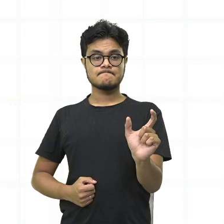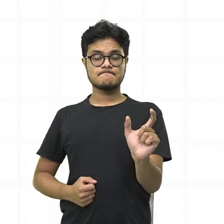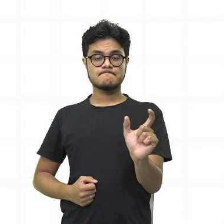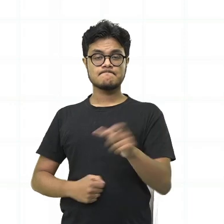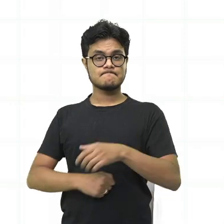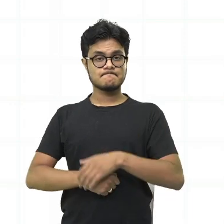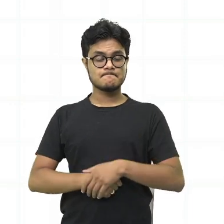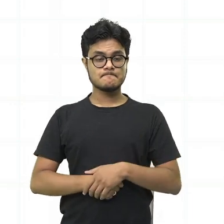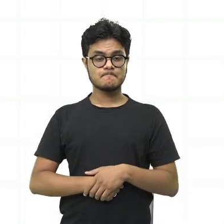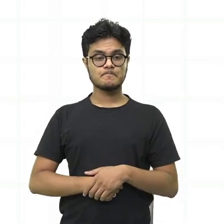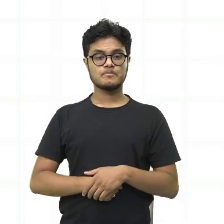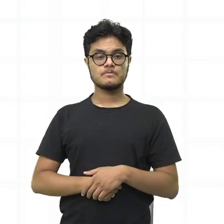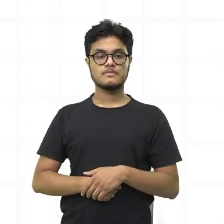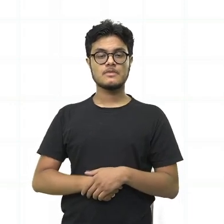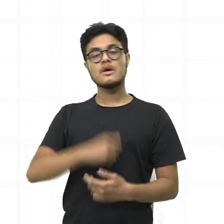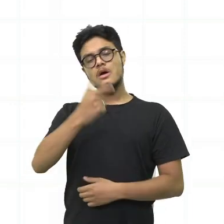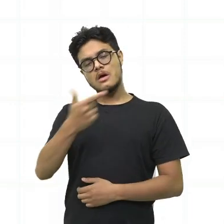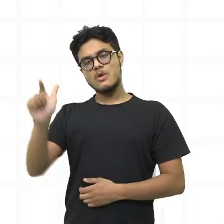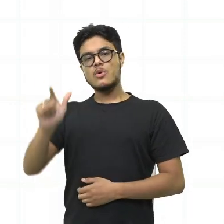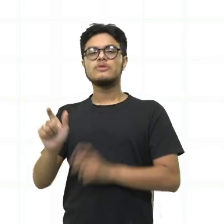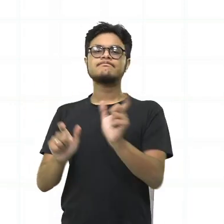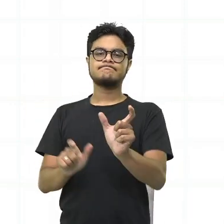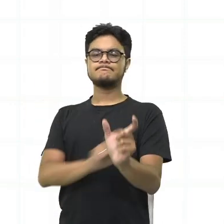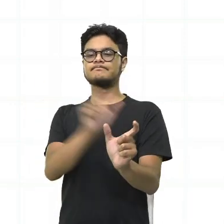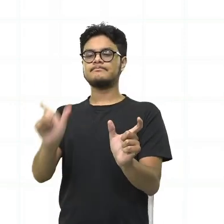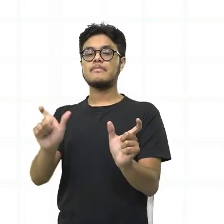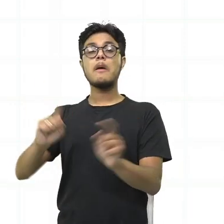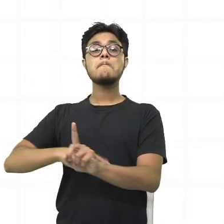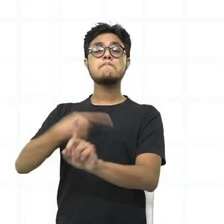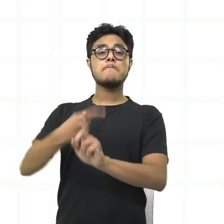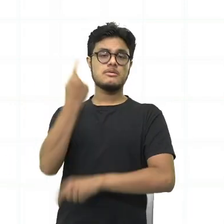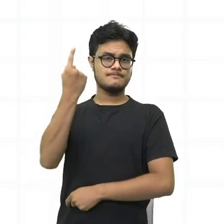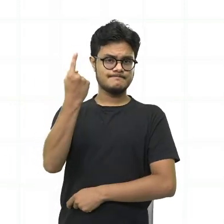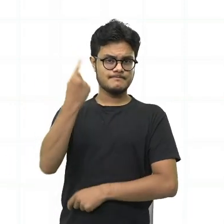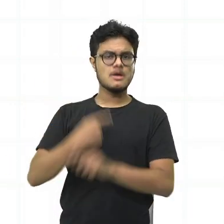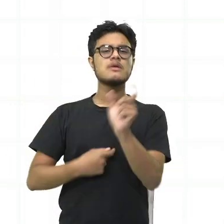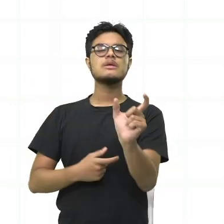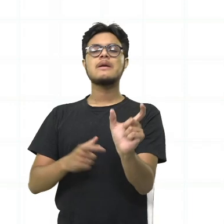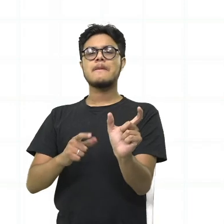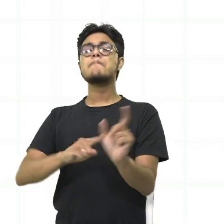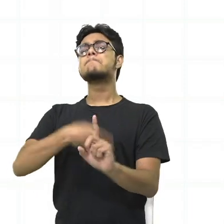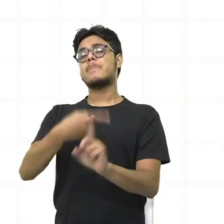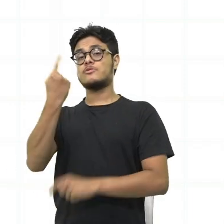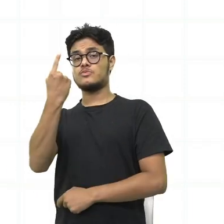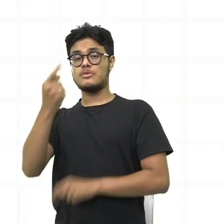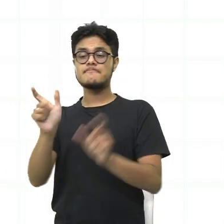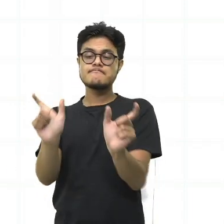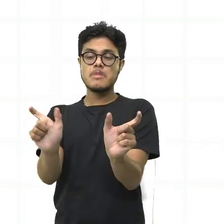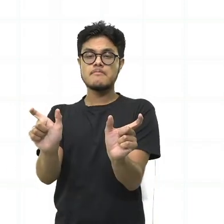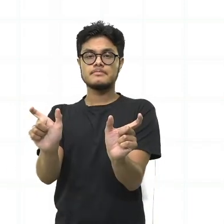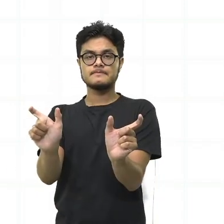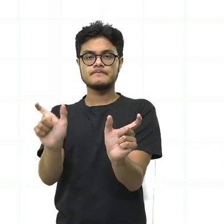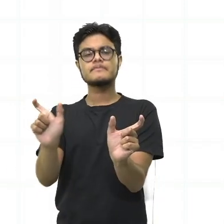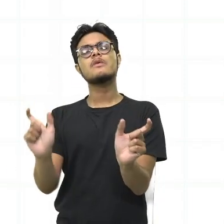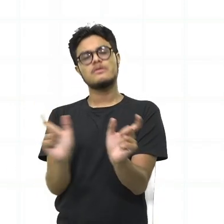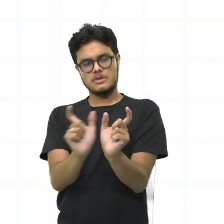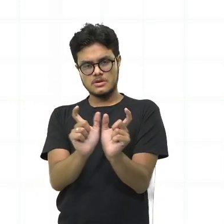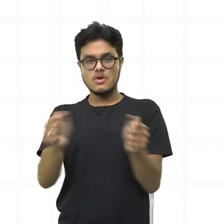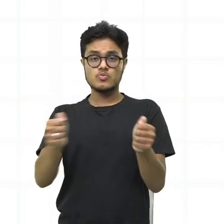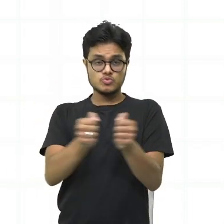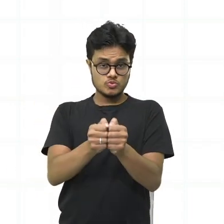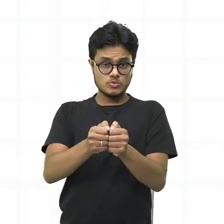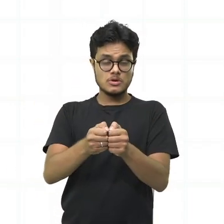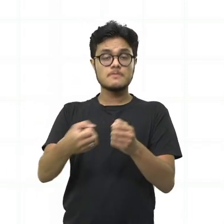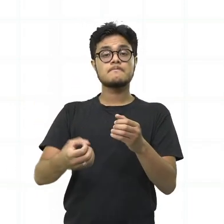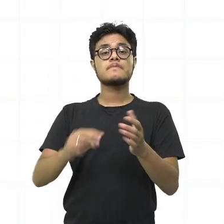chuva e roupa, diferente então do composto, que vem mais de uma palavra, né? Cachorro quente, guarda-roupa